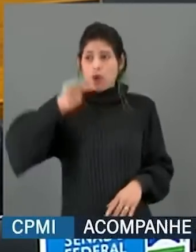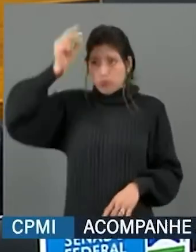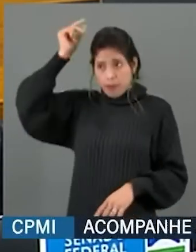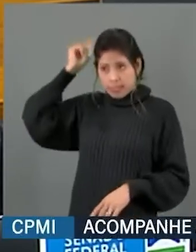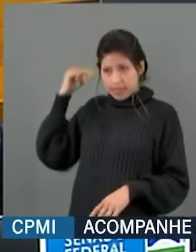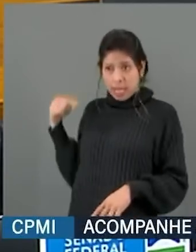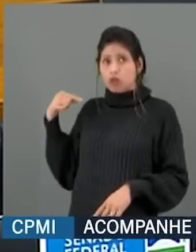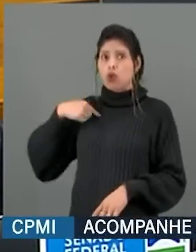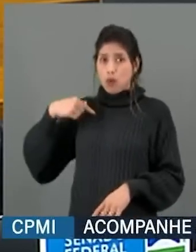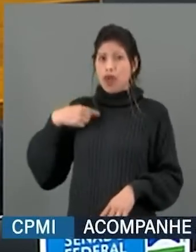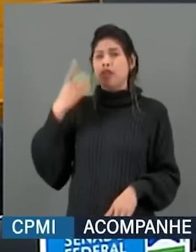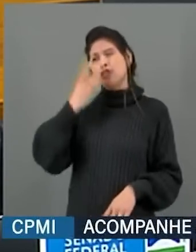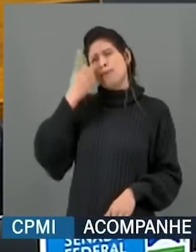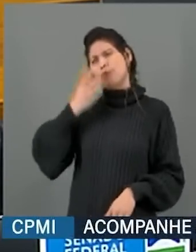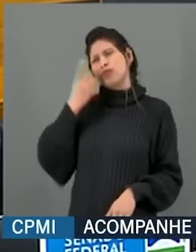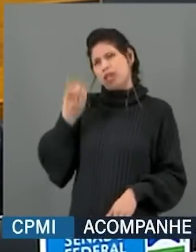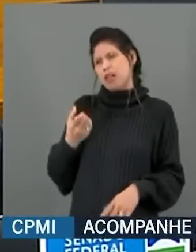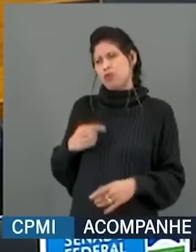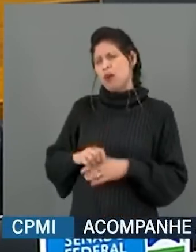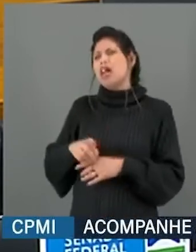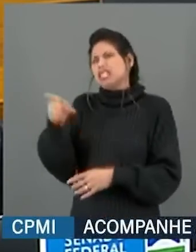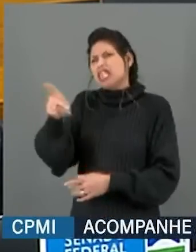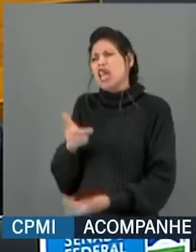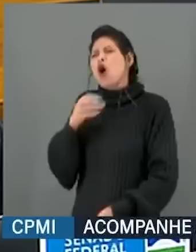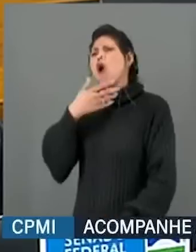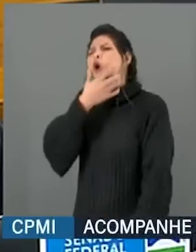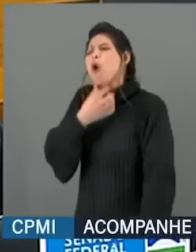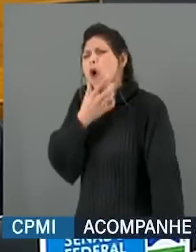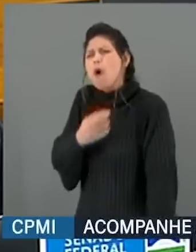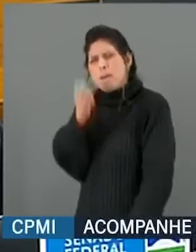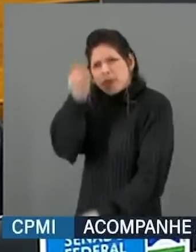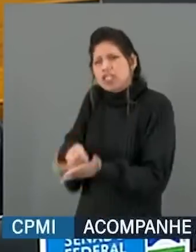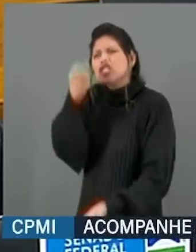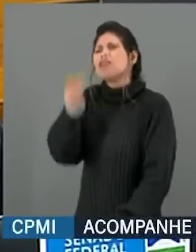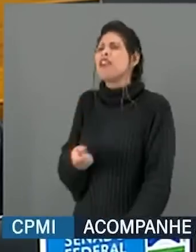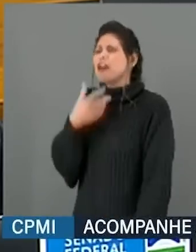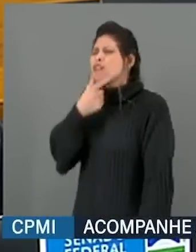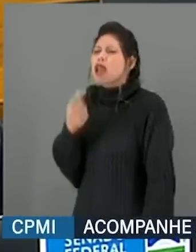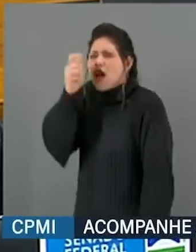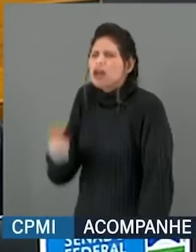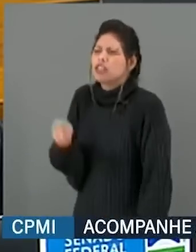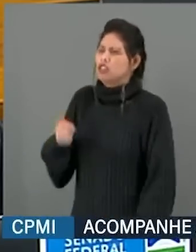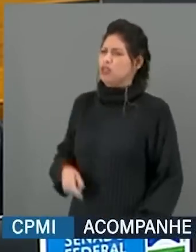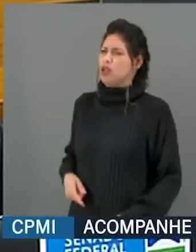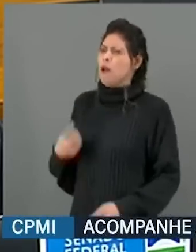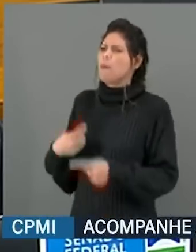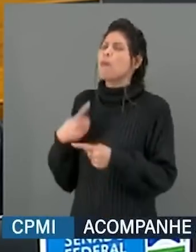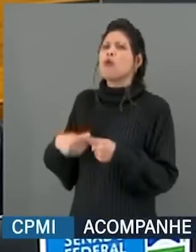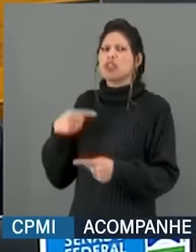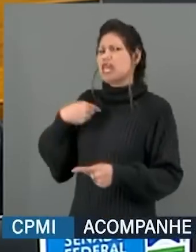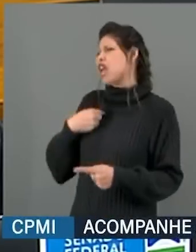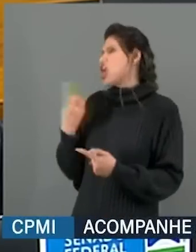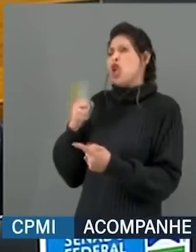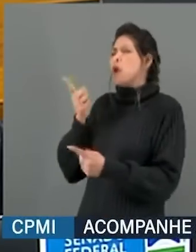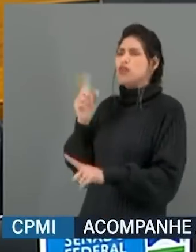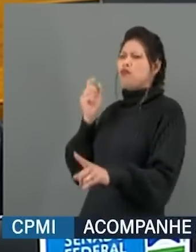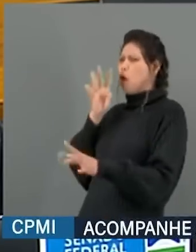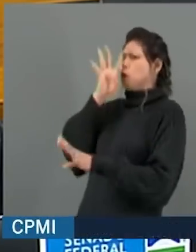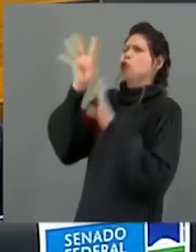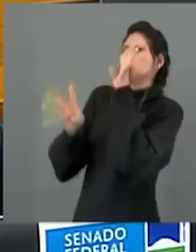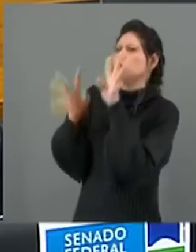pai me ensinou isso, seja homem, até quando você erra. Errar, todo mundo vai errar. Nós estamos aqui, eu jamais vou julgar e te crucificar.